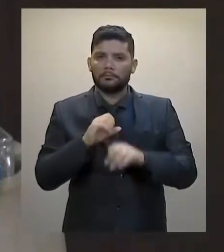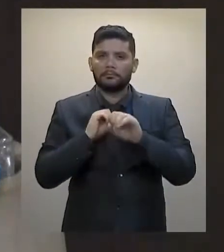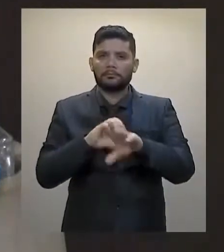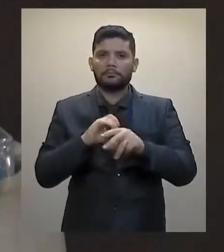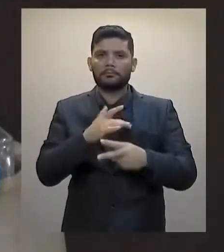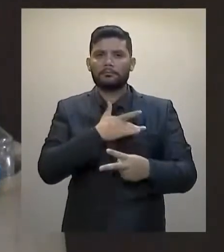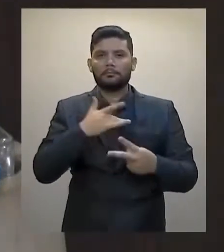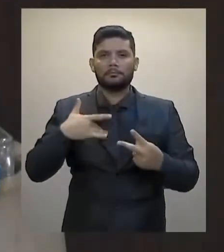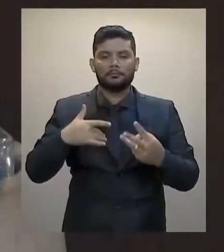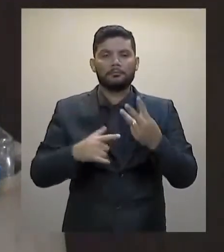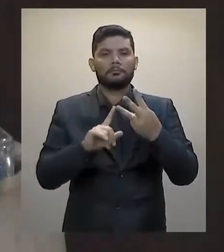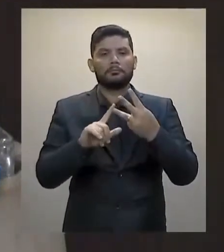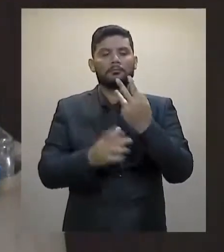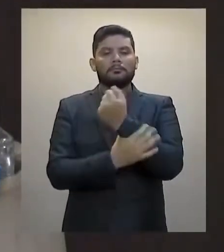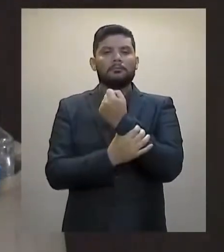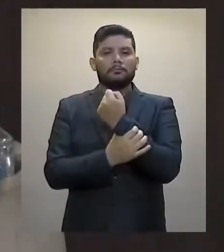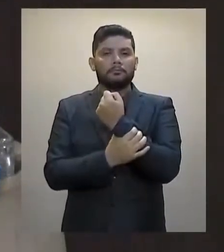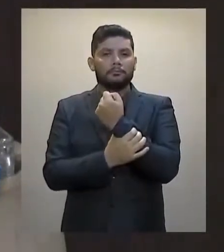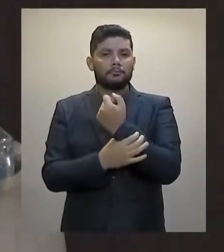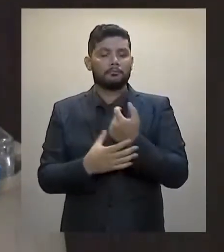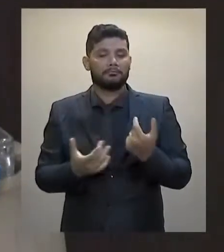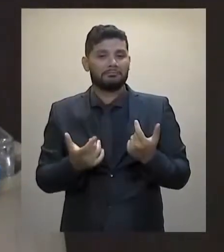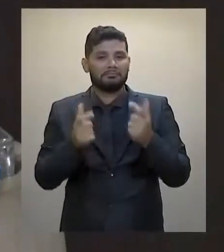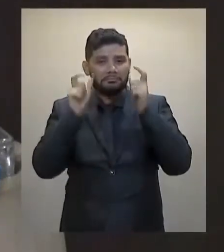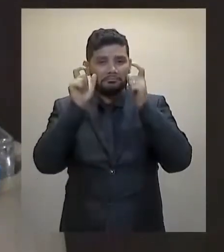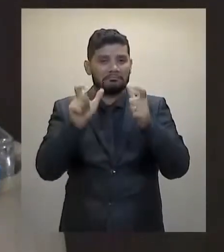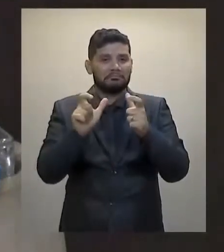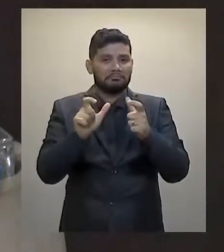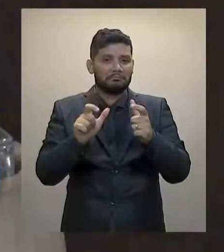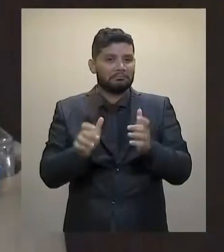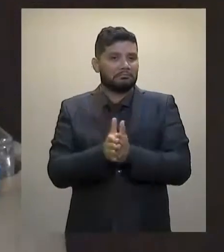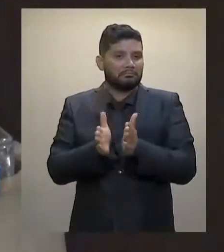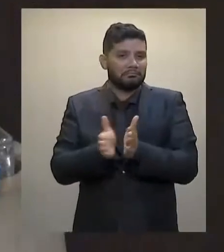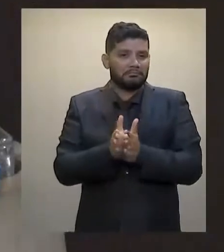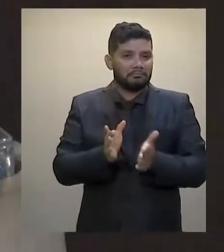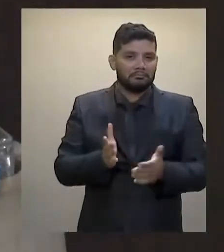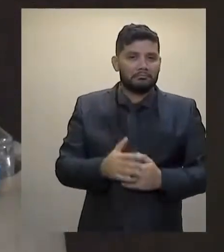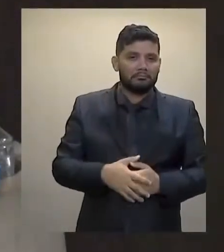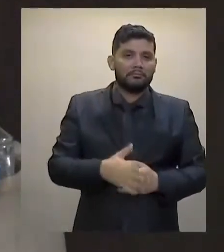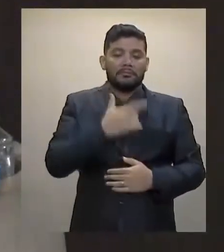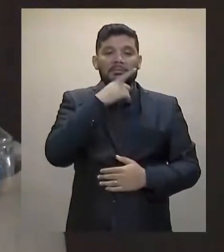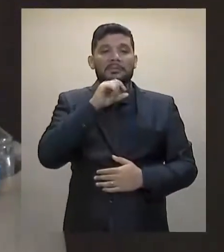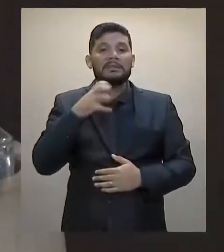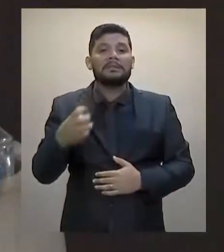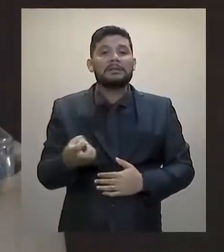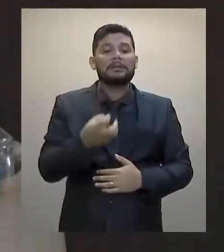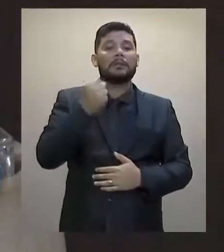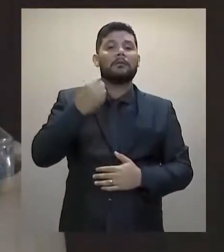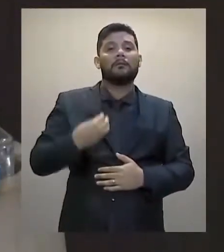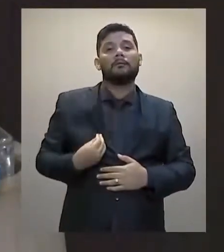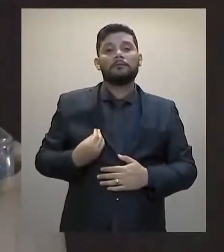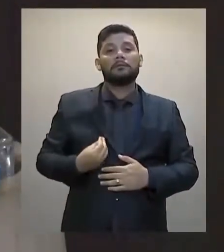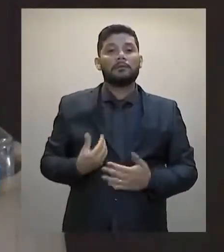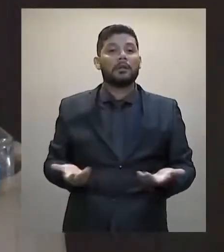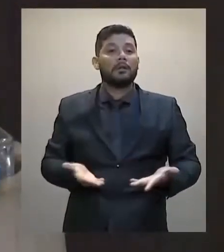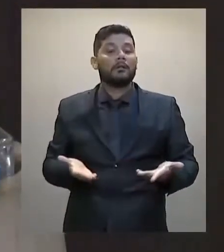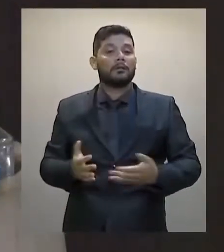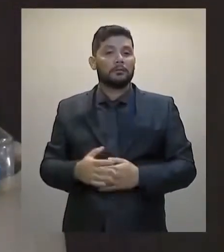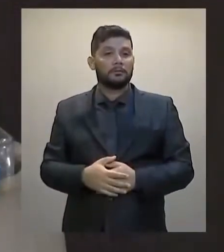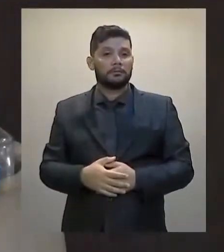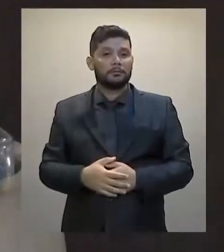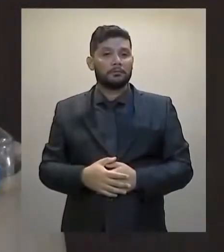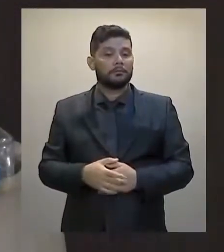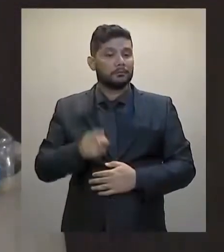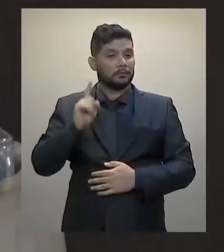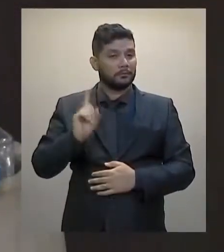de segurança pública? Não interessa ao mais pobre. Quem foi que salvou milhões de vidas agora? Foi,